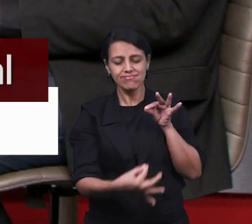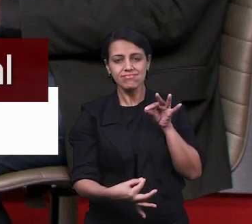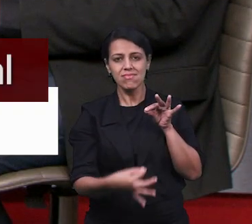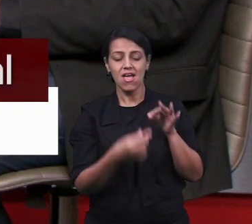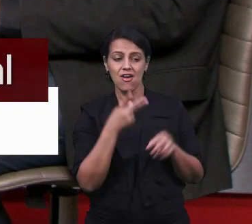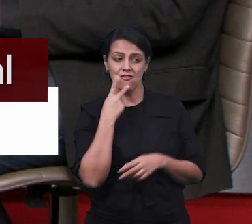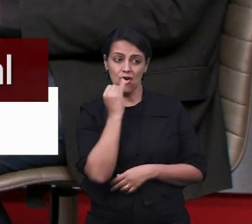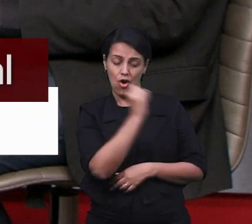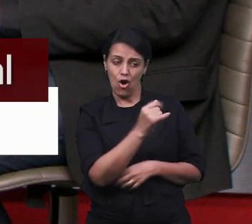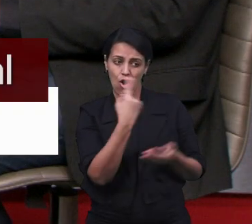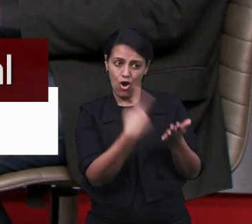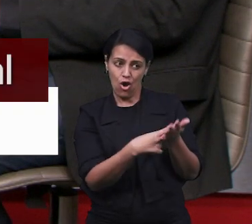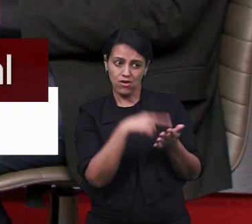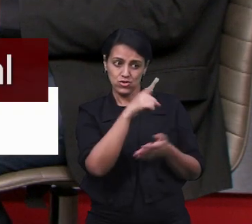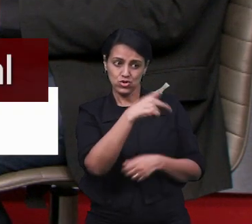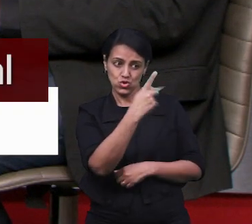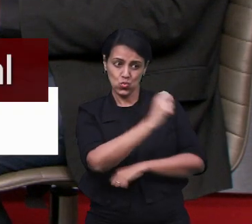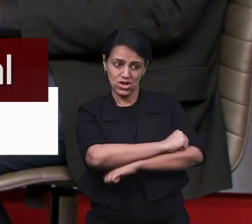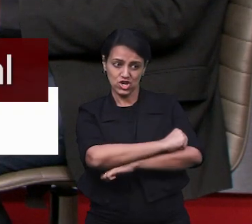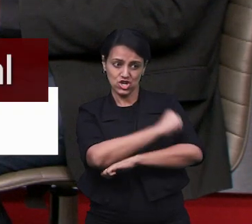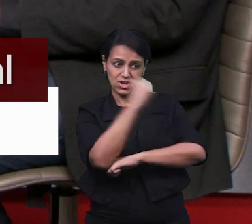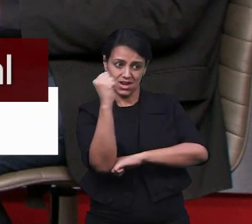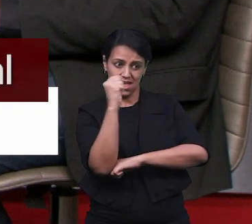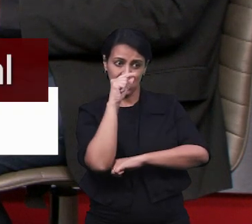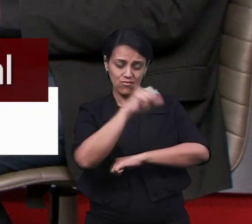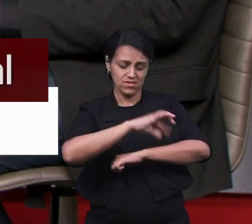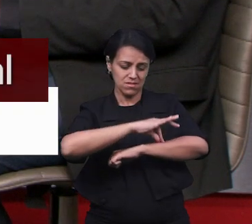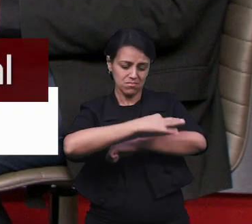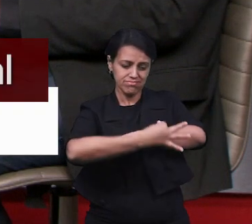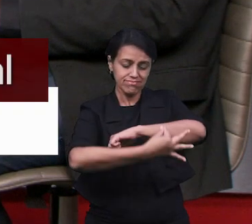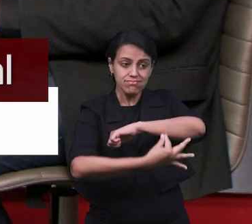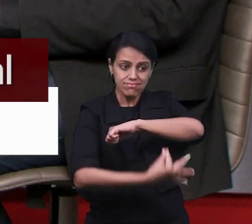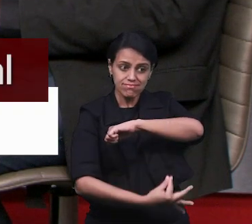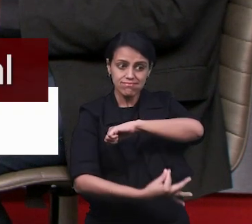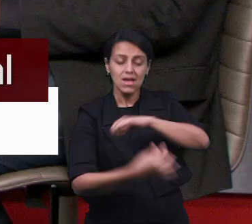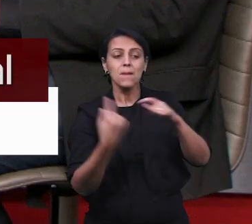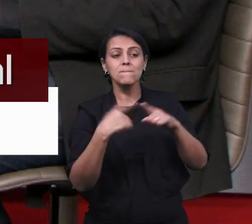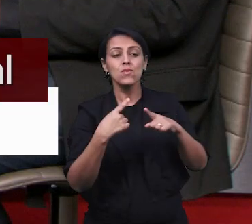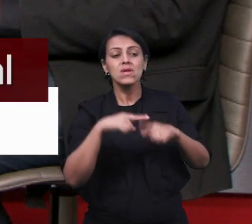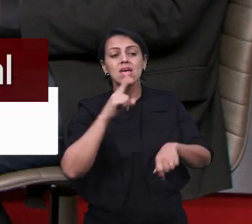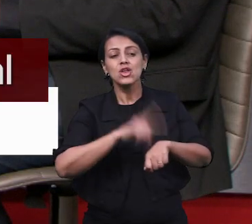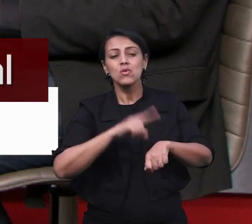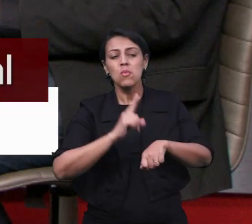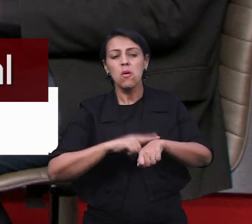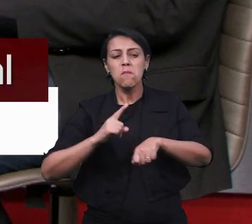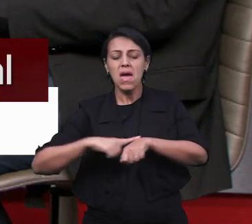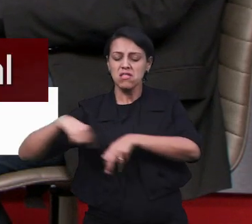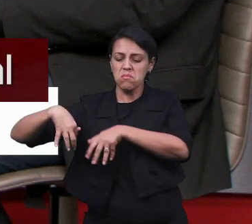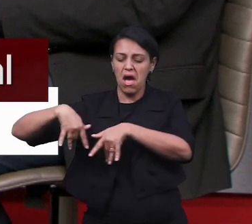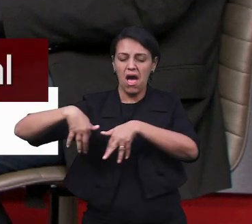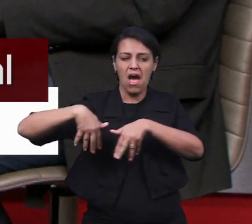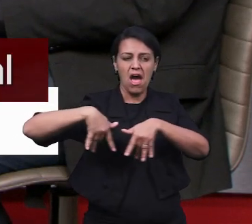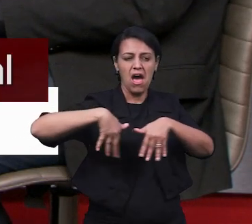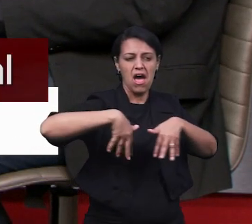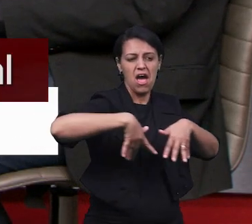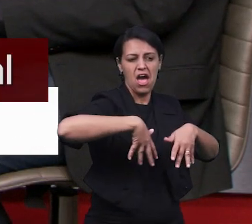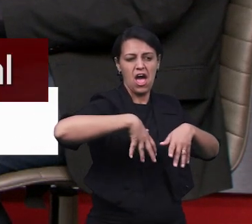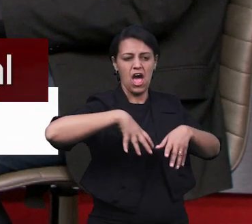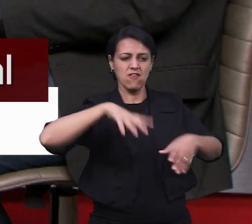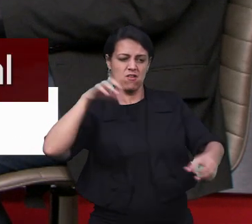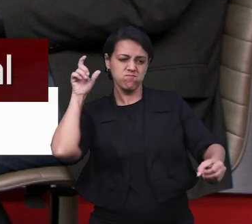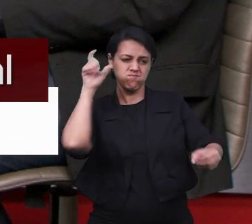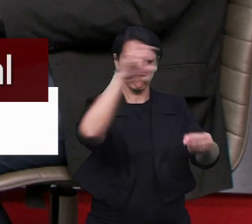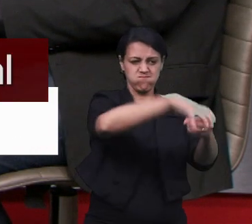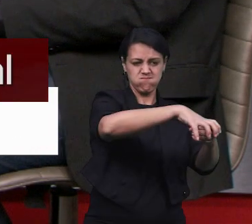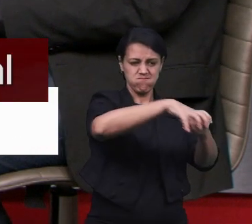na sua janela, para que quando o povo de Israel fosse tomar a cidade de Jericó e eles avistassem